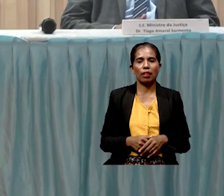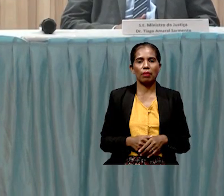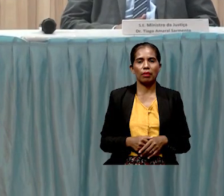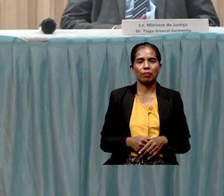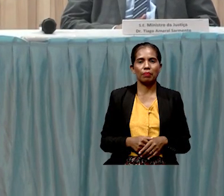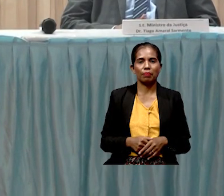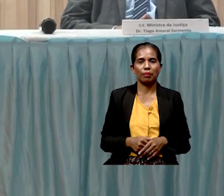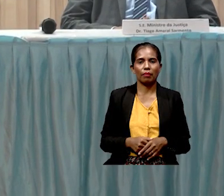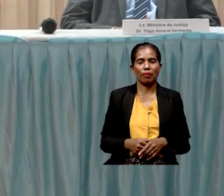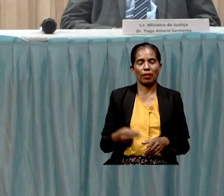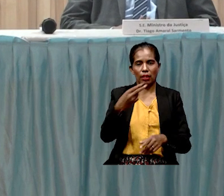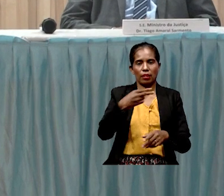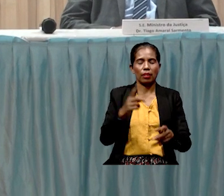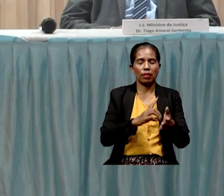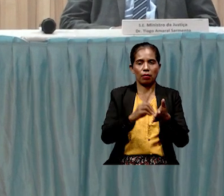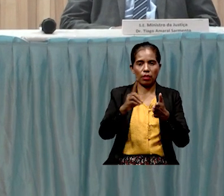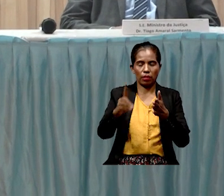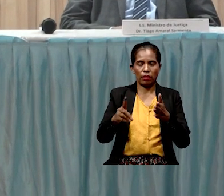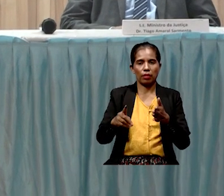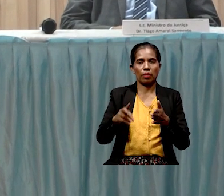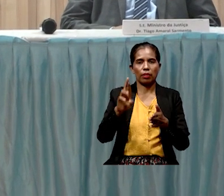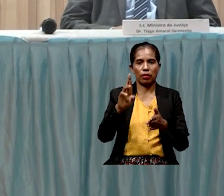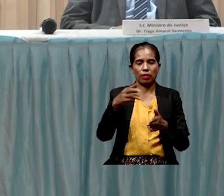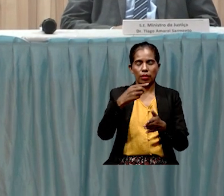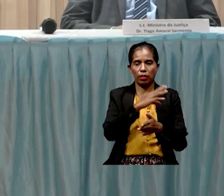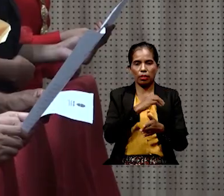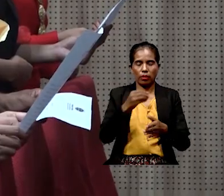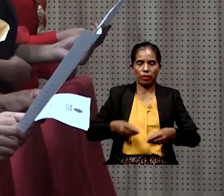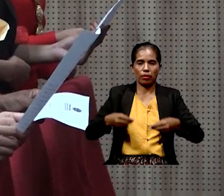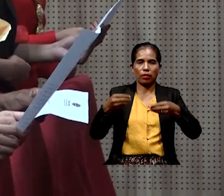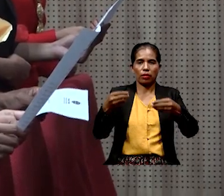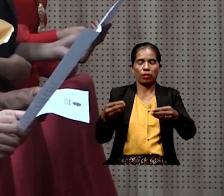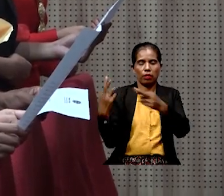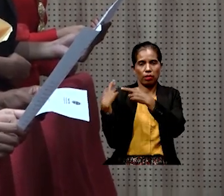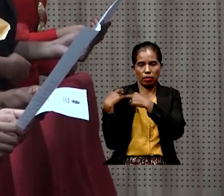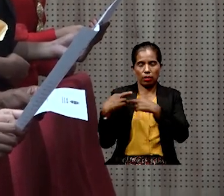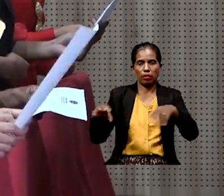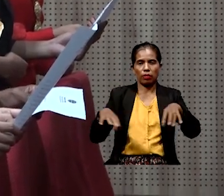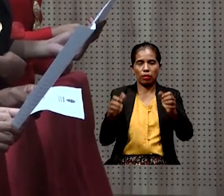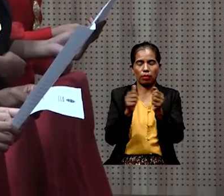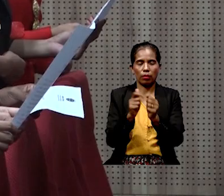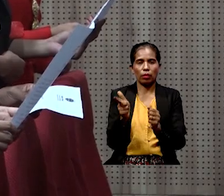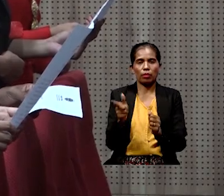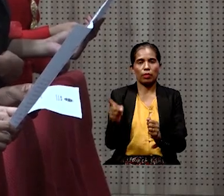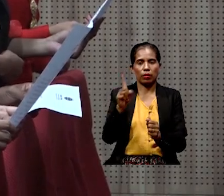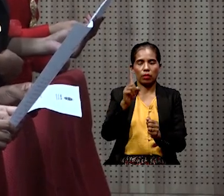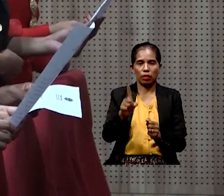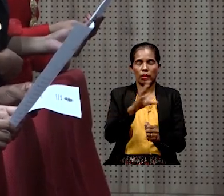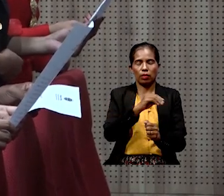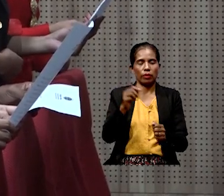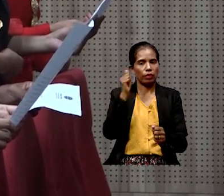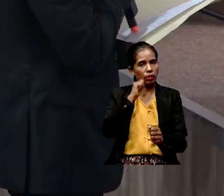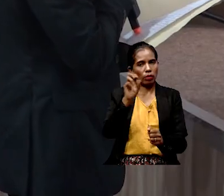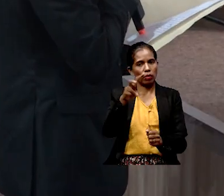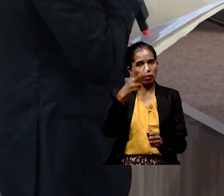Quinta semana, né, Procurador Geral da República Alfonso López foi próximo oficial Justiça Ministério Público do Honório Sinida, composto os efeitos no restinrua no mane